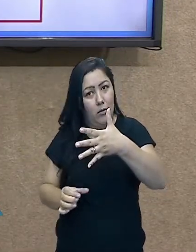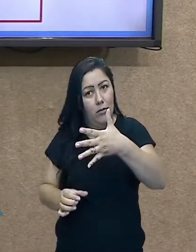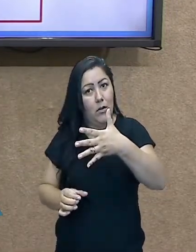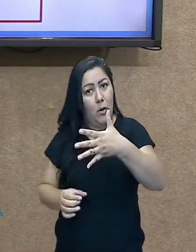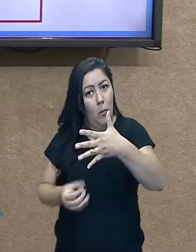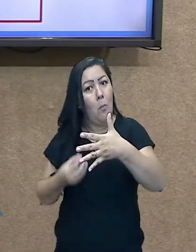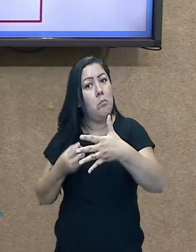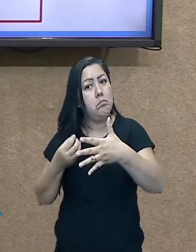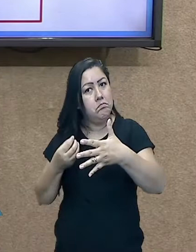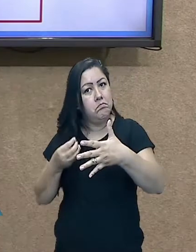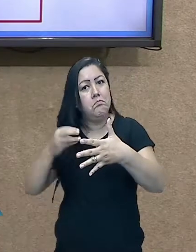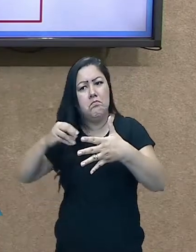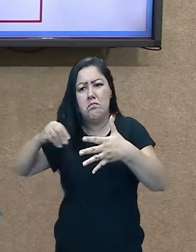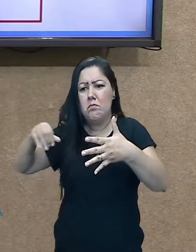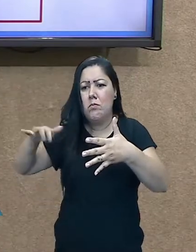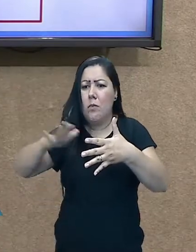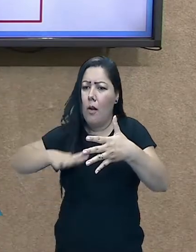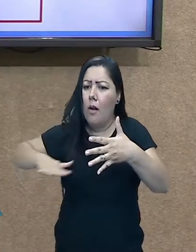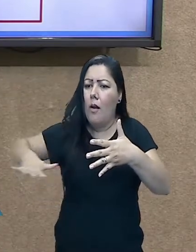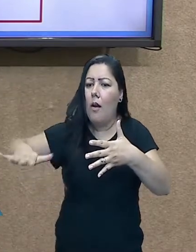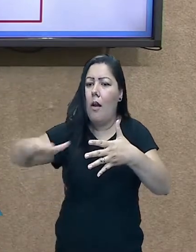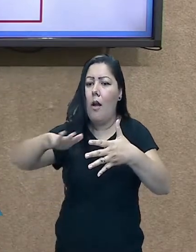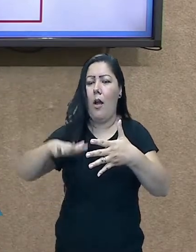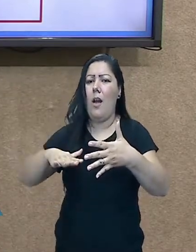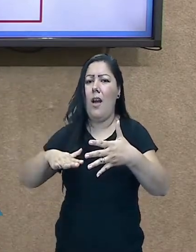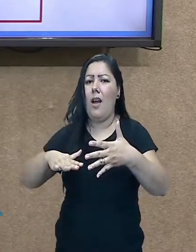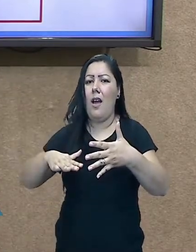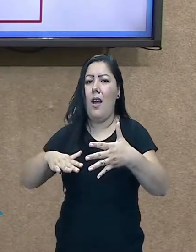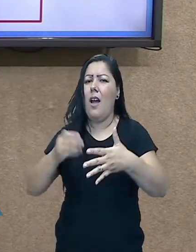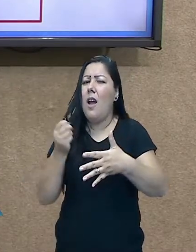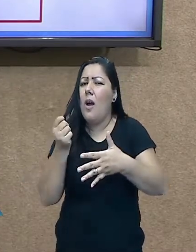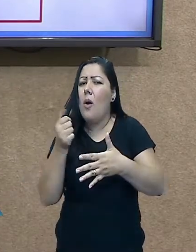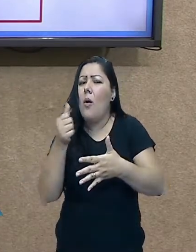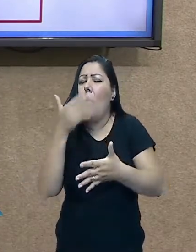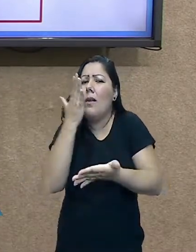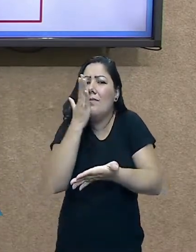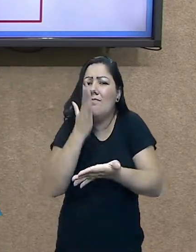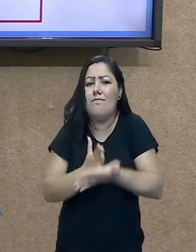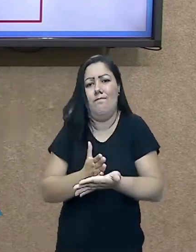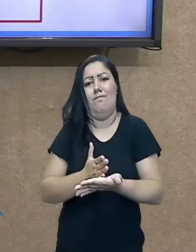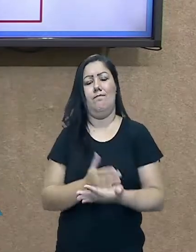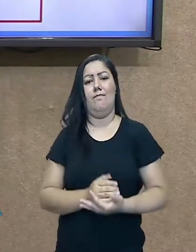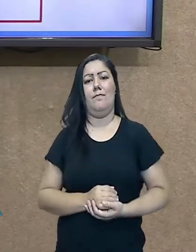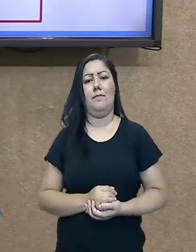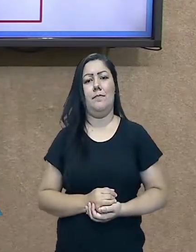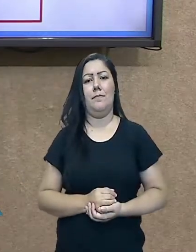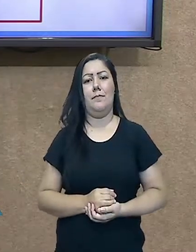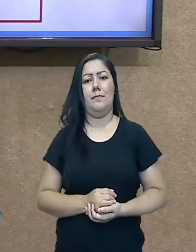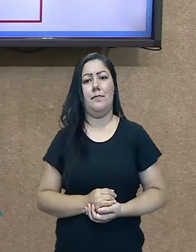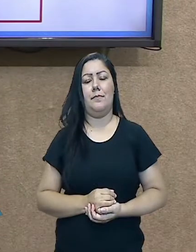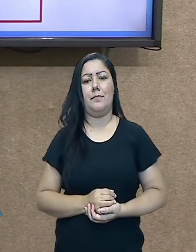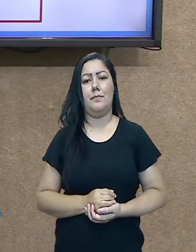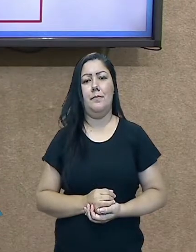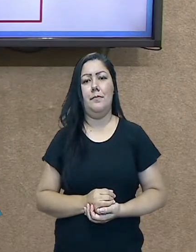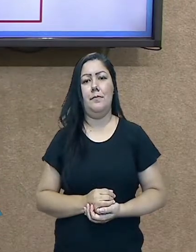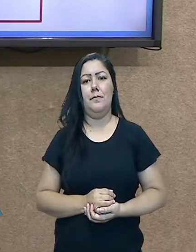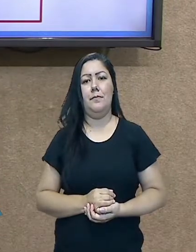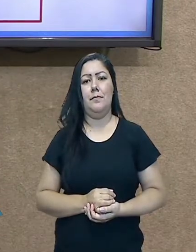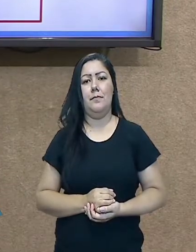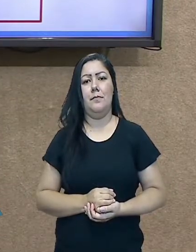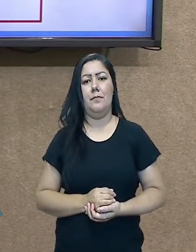aproximadamente quase a metade da América do Sul. O